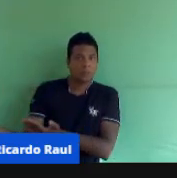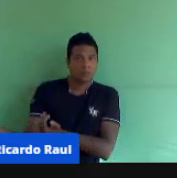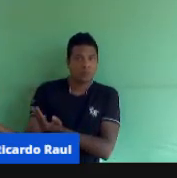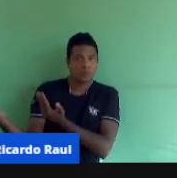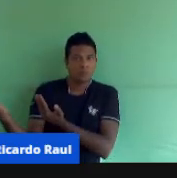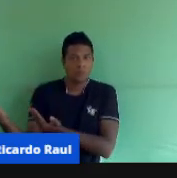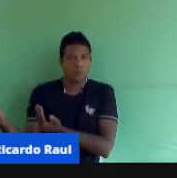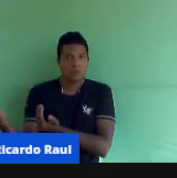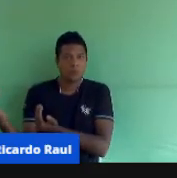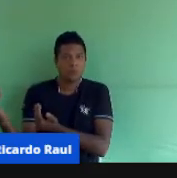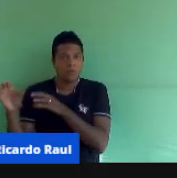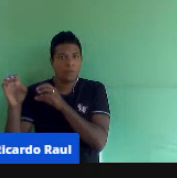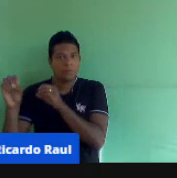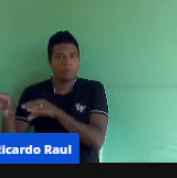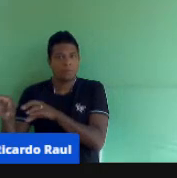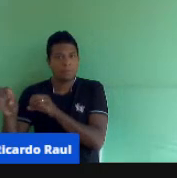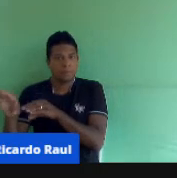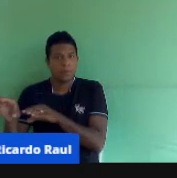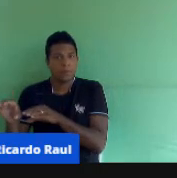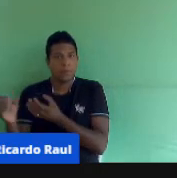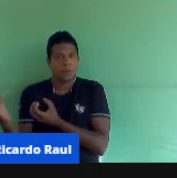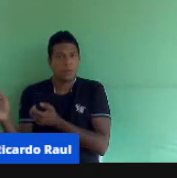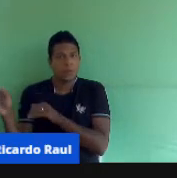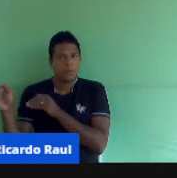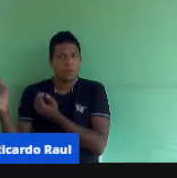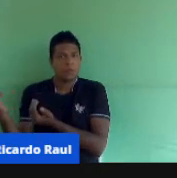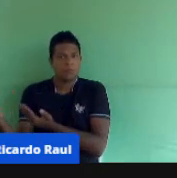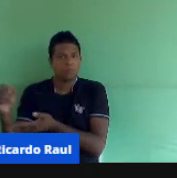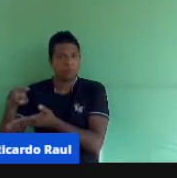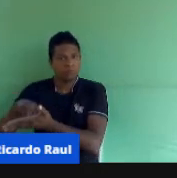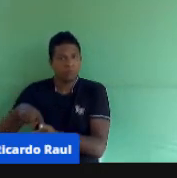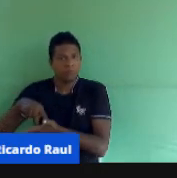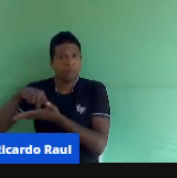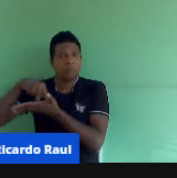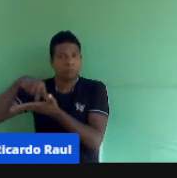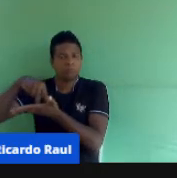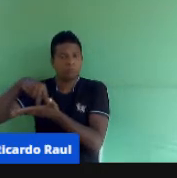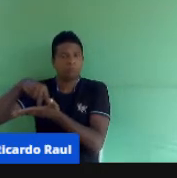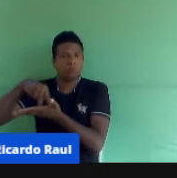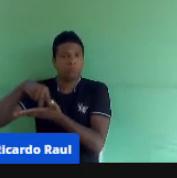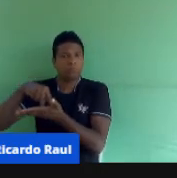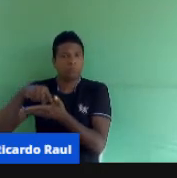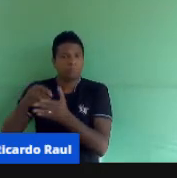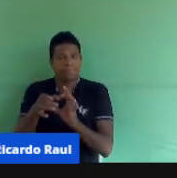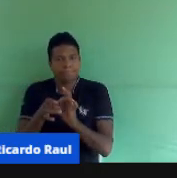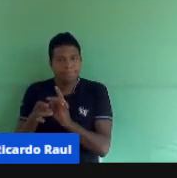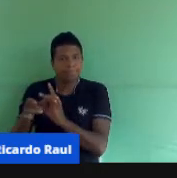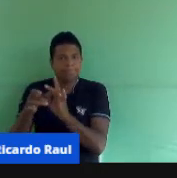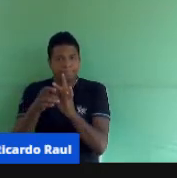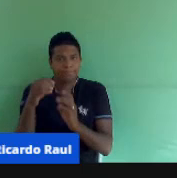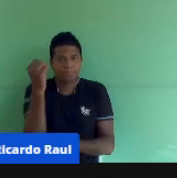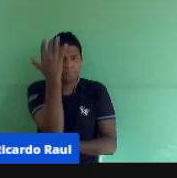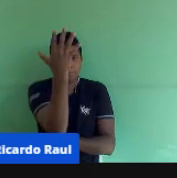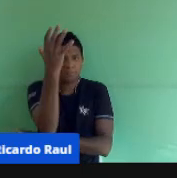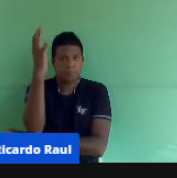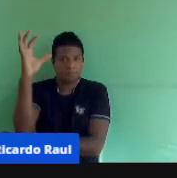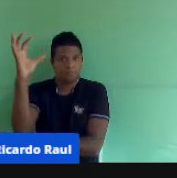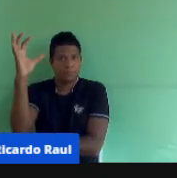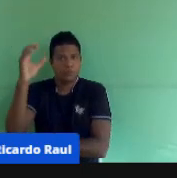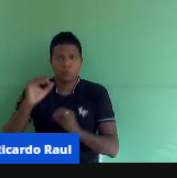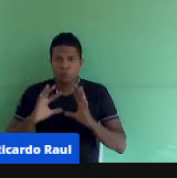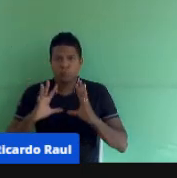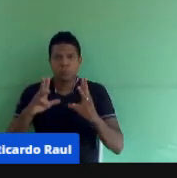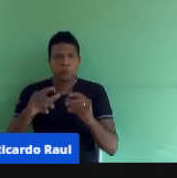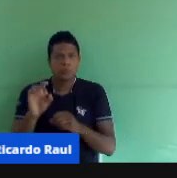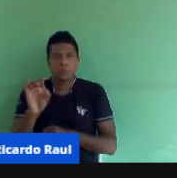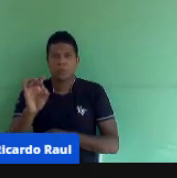Jovem educa jovem, colocar o jovem como protagonista, elencar aí a concepção de meio ambiente na sua totalidade, não é